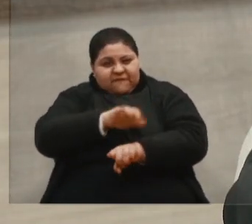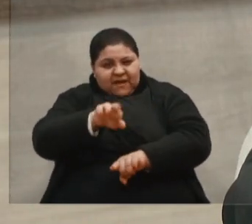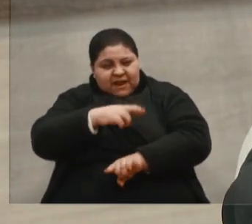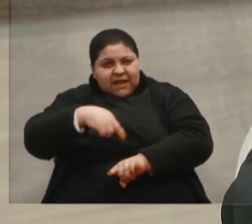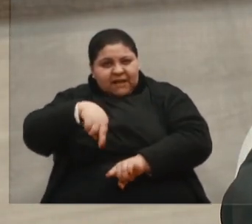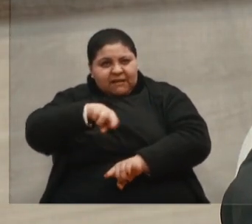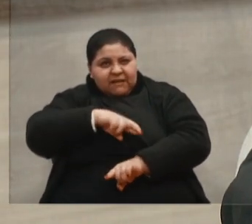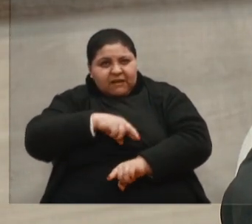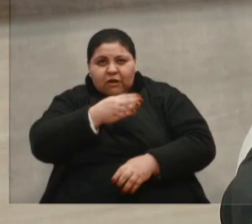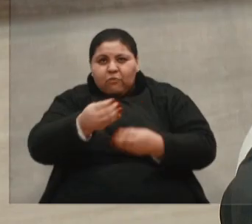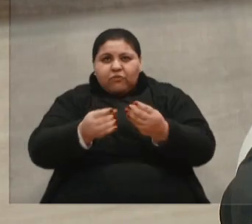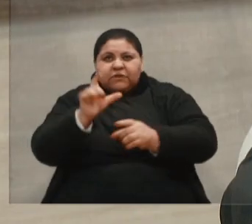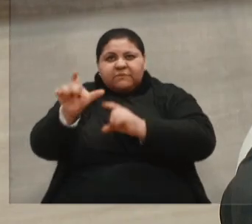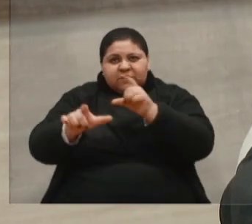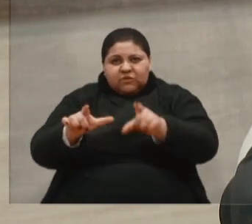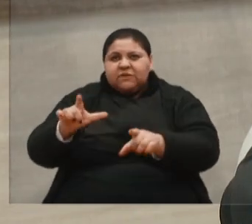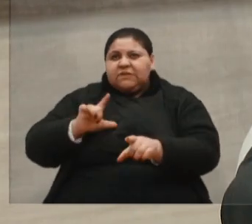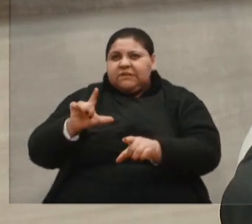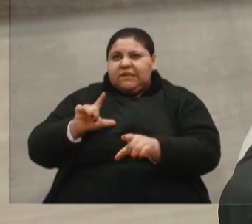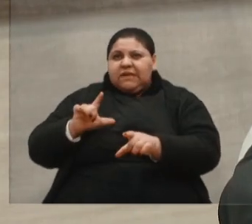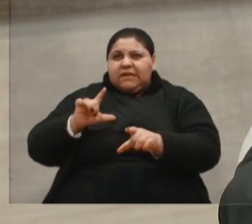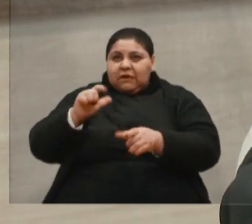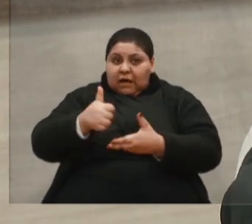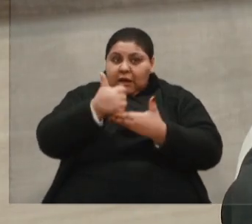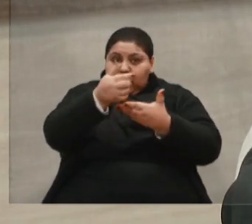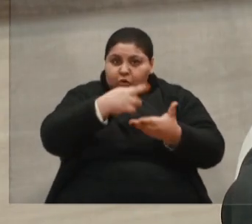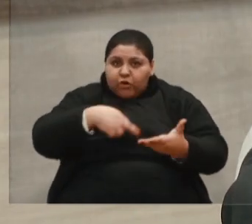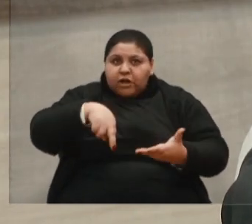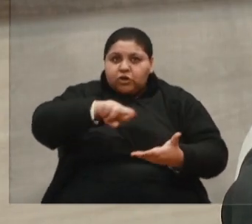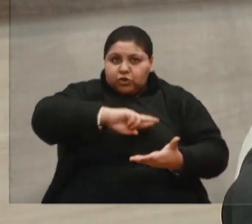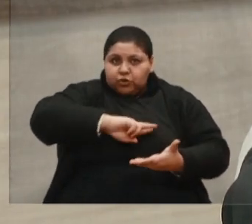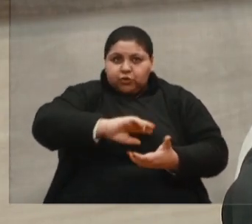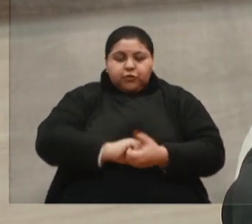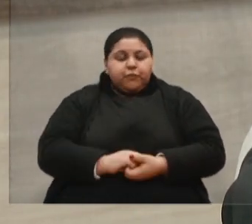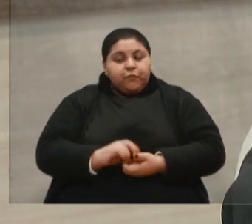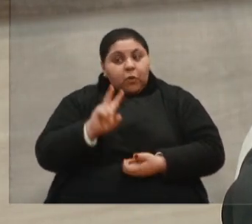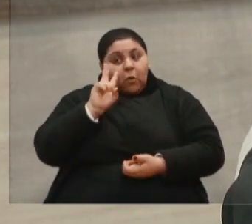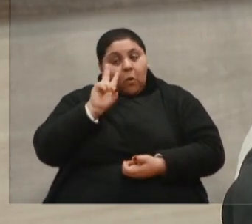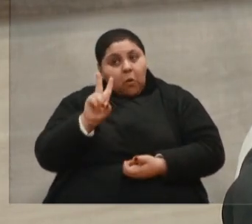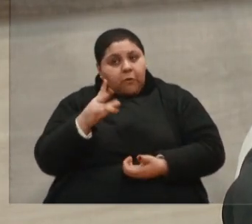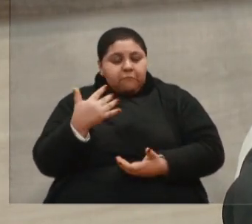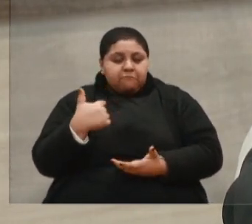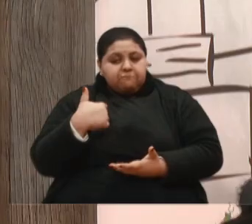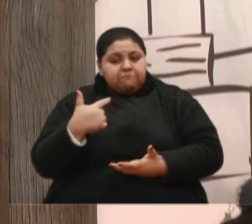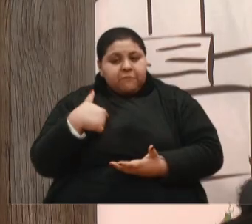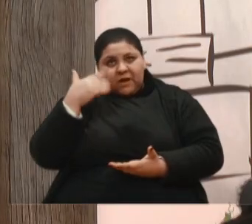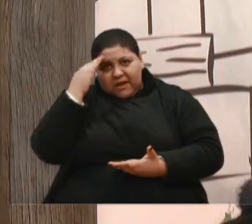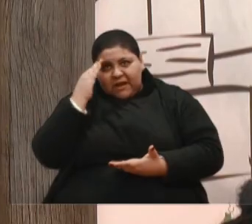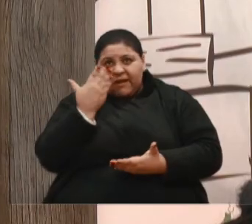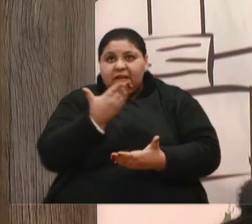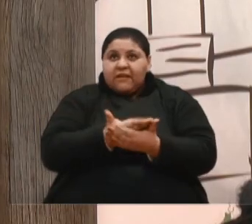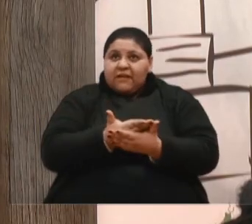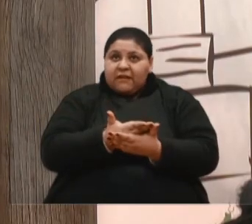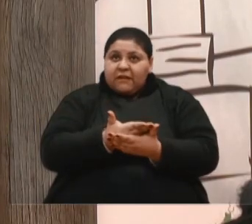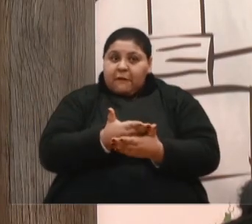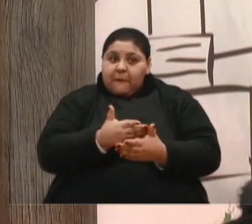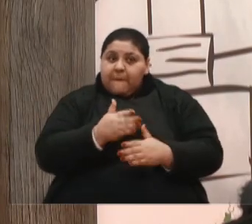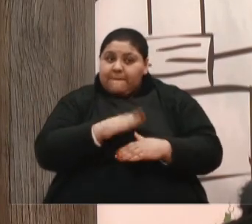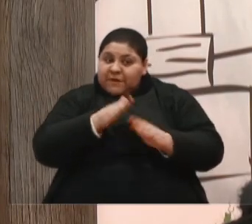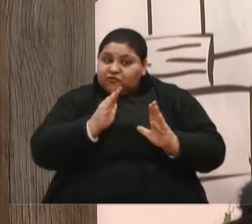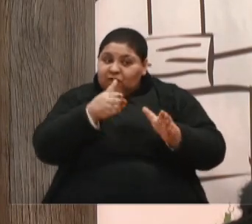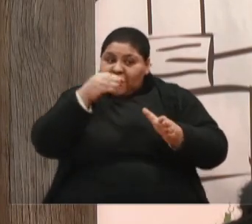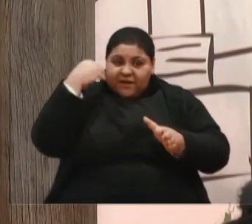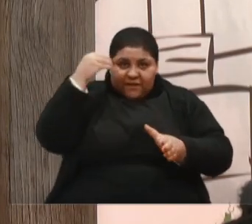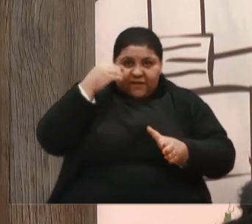o componente religioso? Muitas pessoas também têm esse amparo, né? Olha, eu acredito que mais